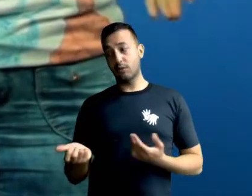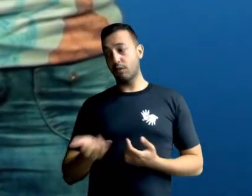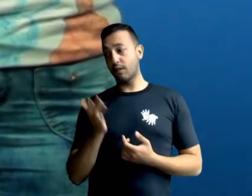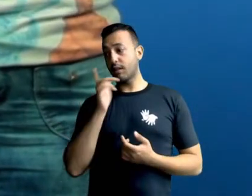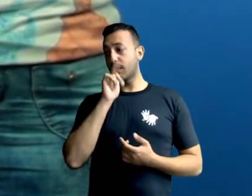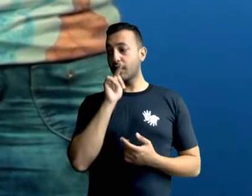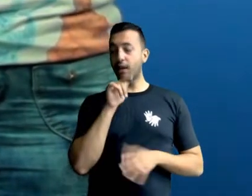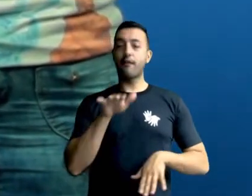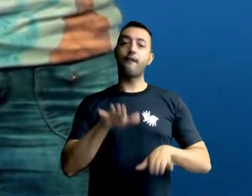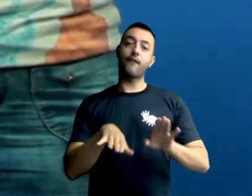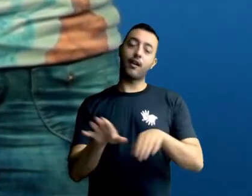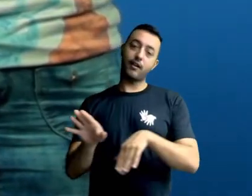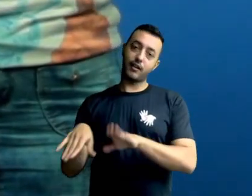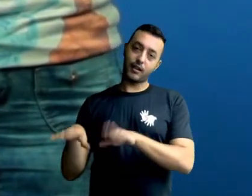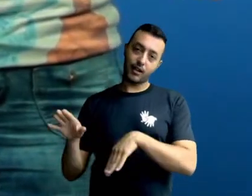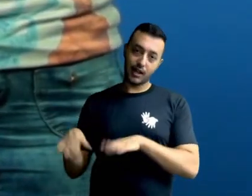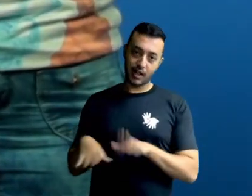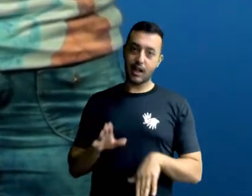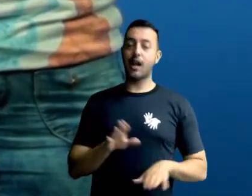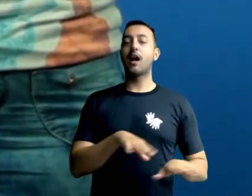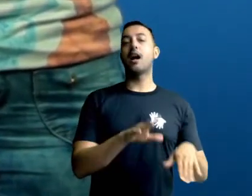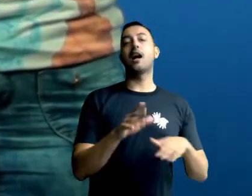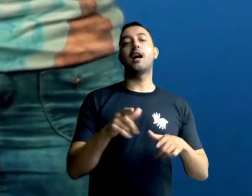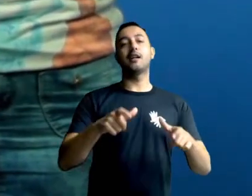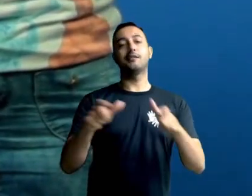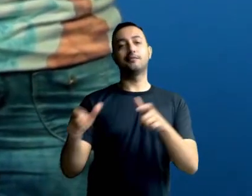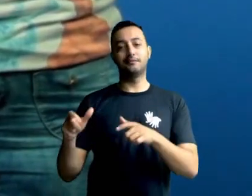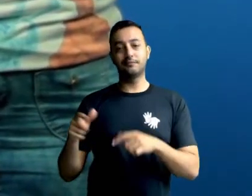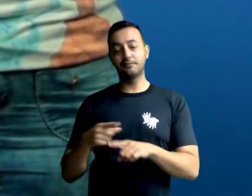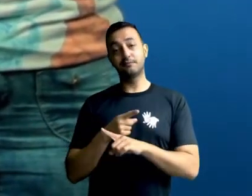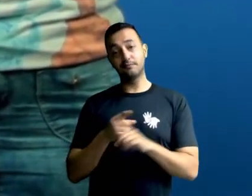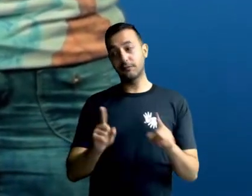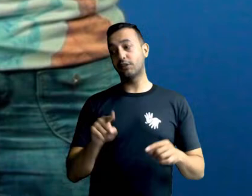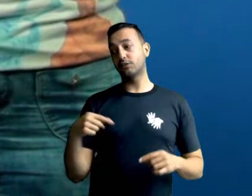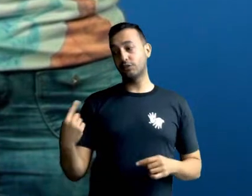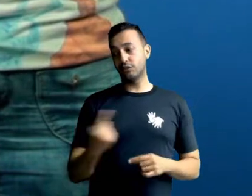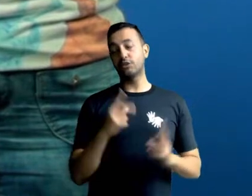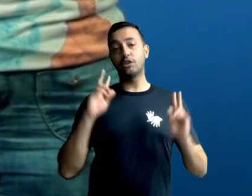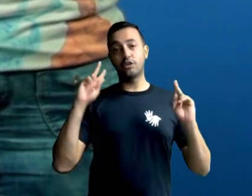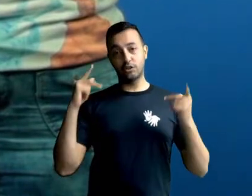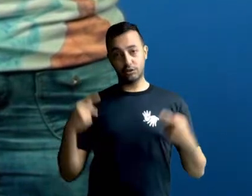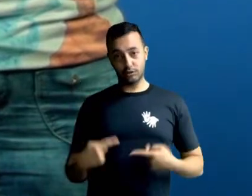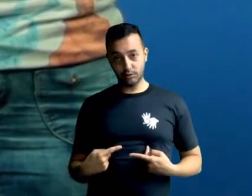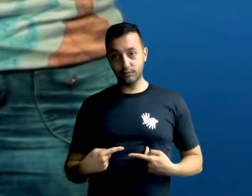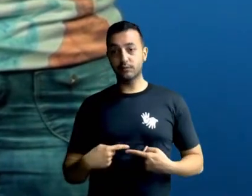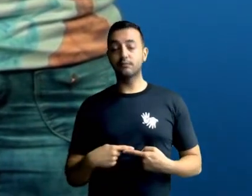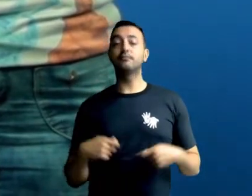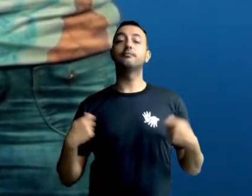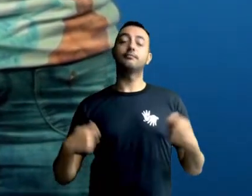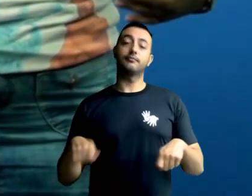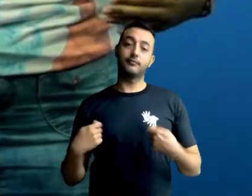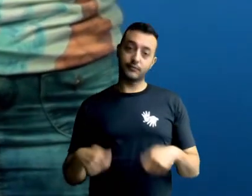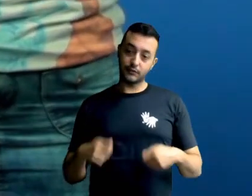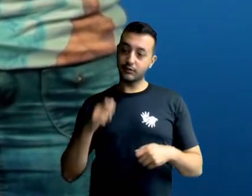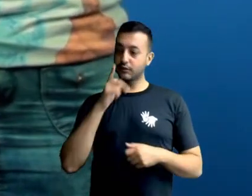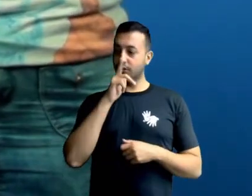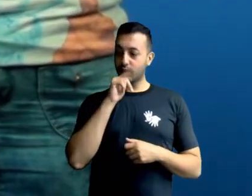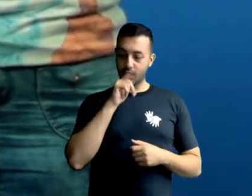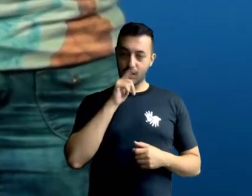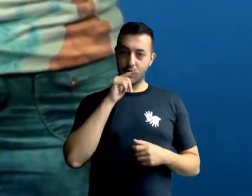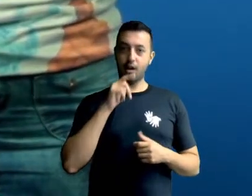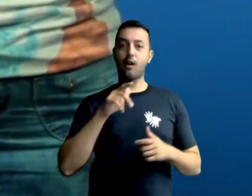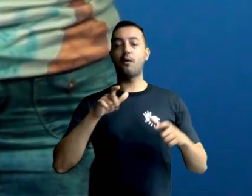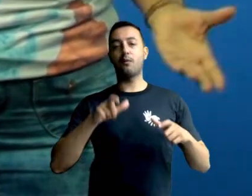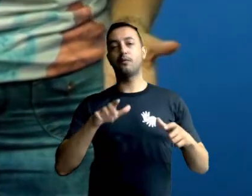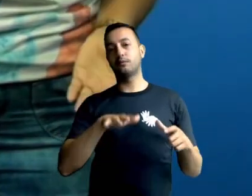a quantidade de água ali vai variar, tá? De acordo com cada ambiente, mas a gente que somos seres humanos, nós necessitamos de